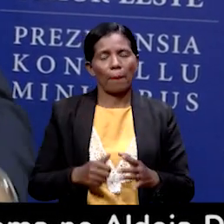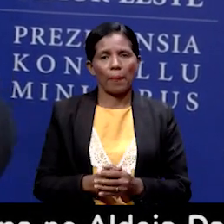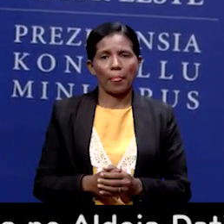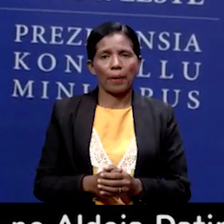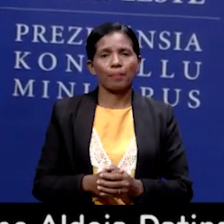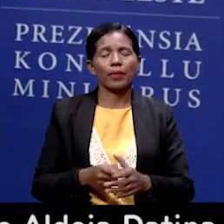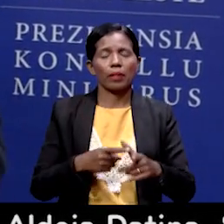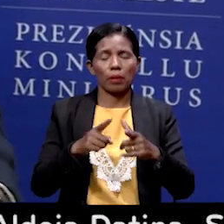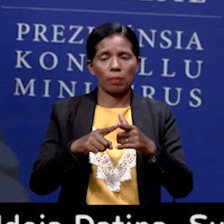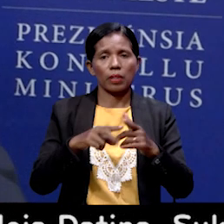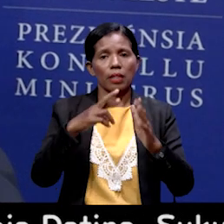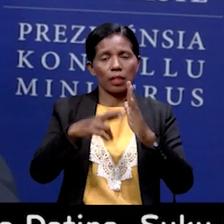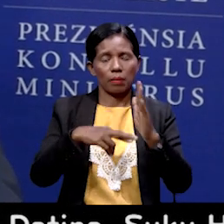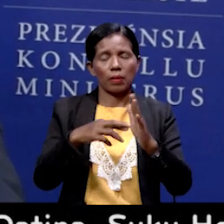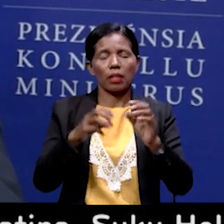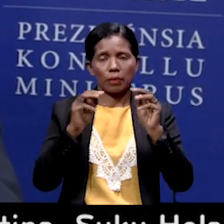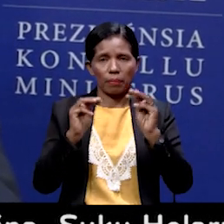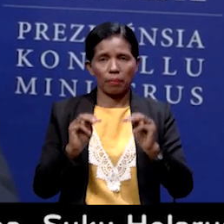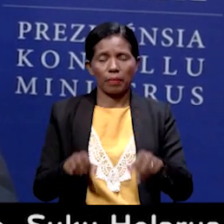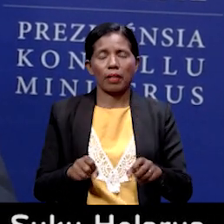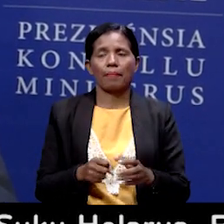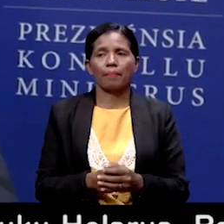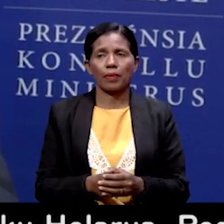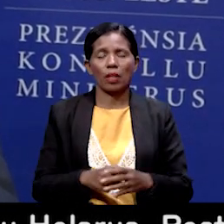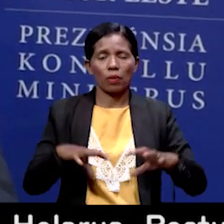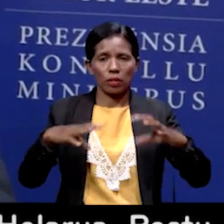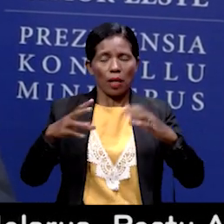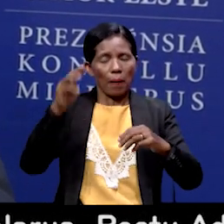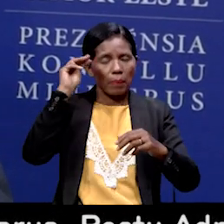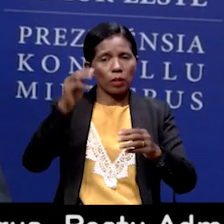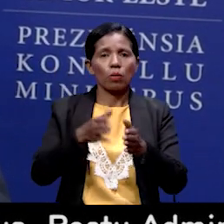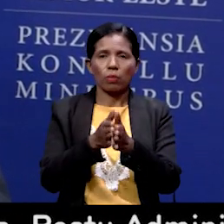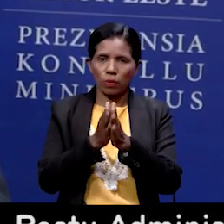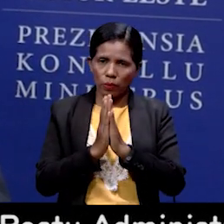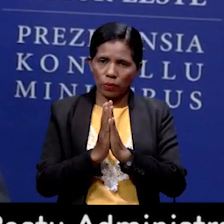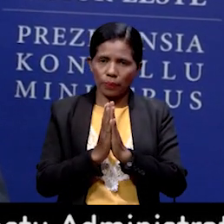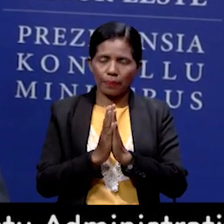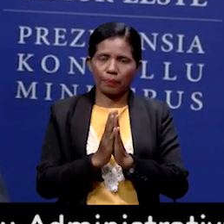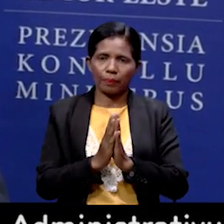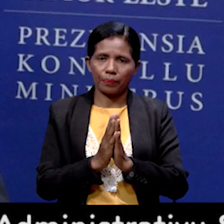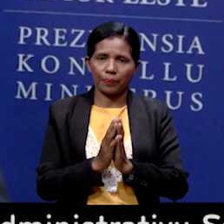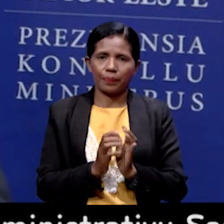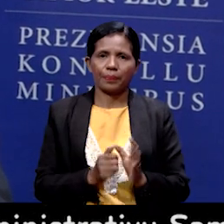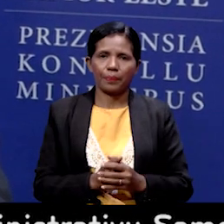maka pertinente maka conselho de ministro husu atu